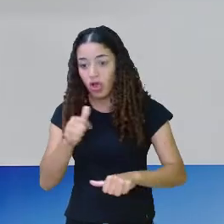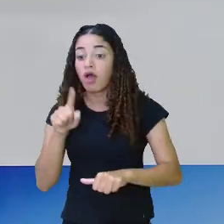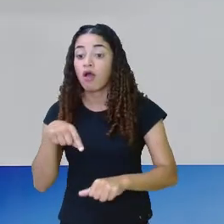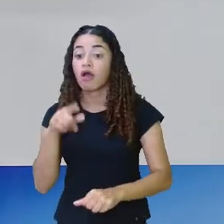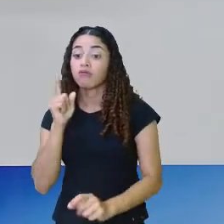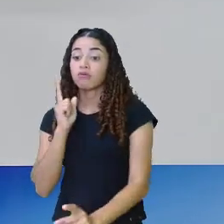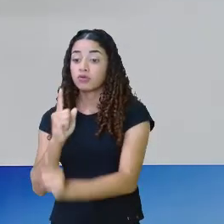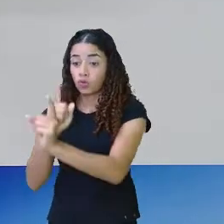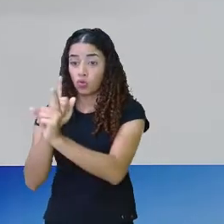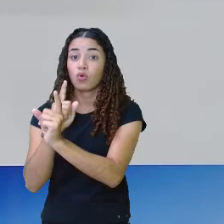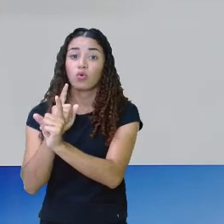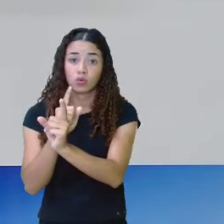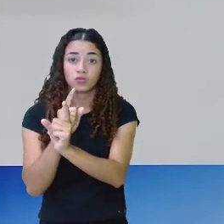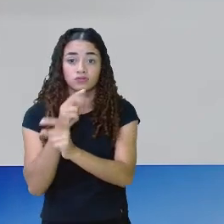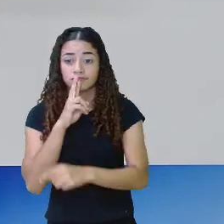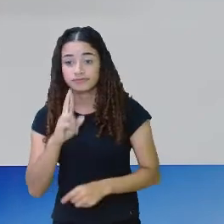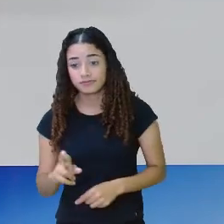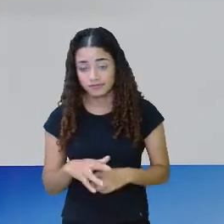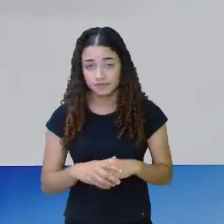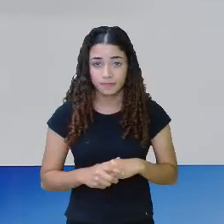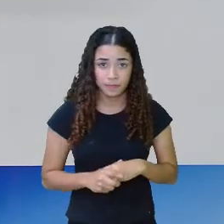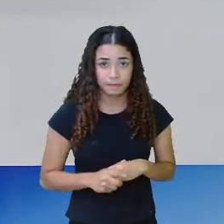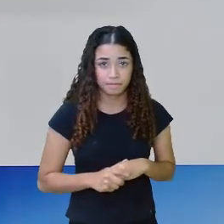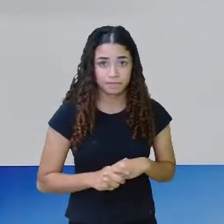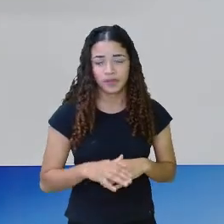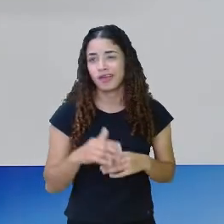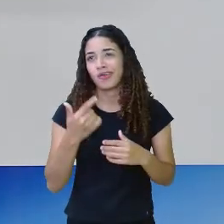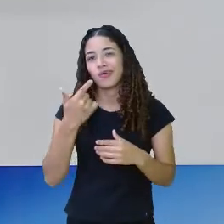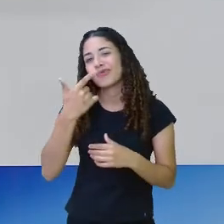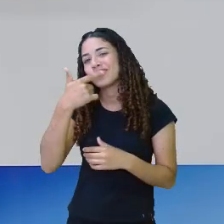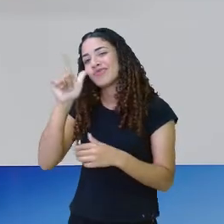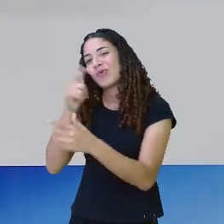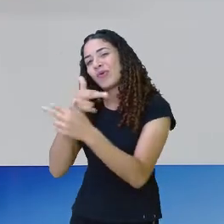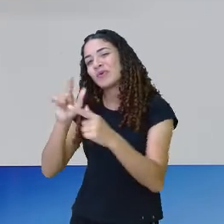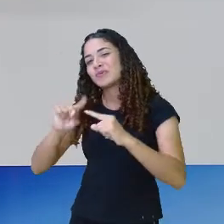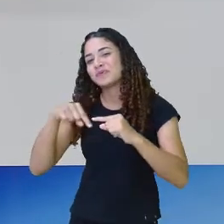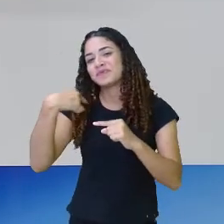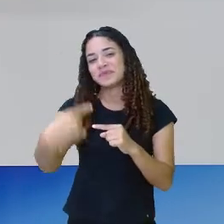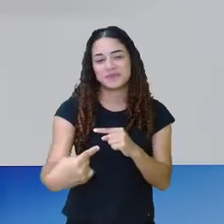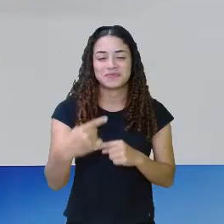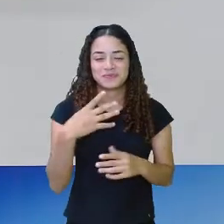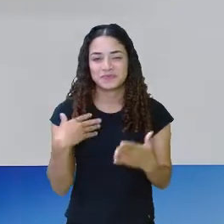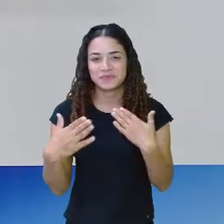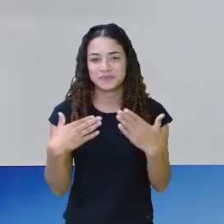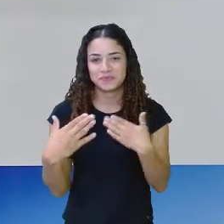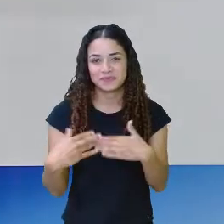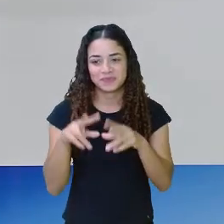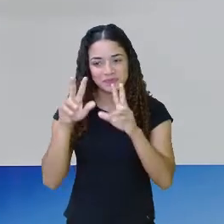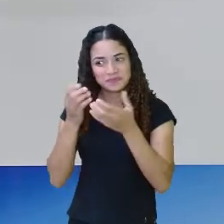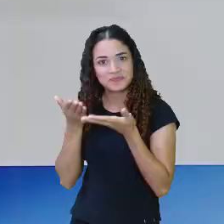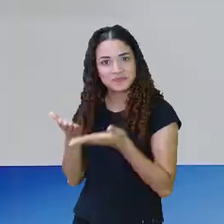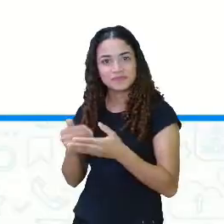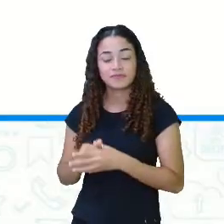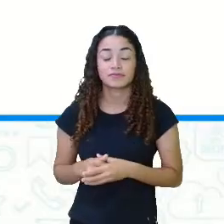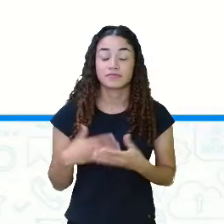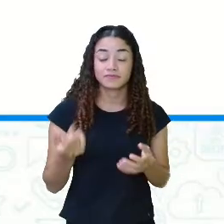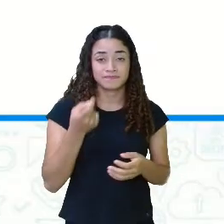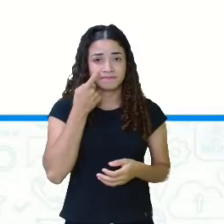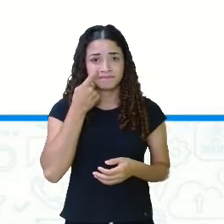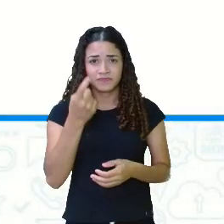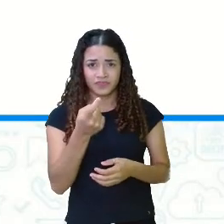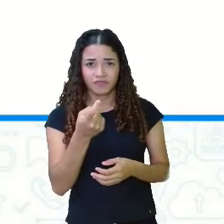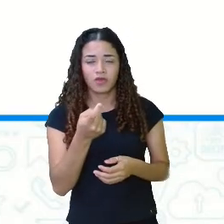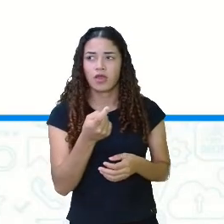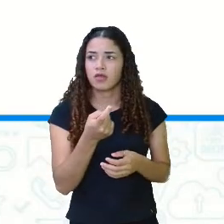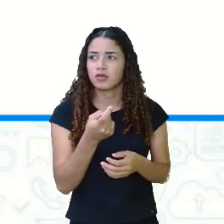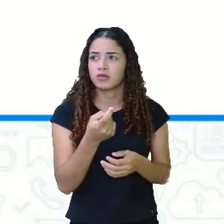desconhecido. Mas isso é outra história. Eu vou conversar com vocês depois sobre isso. Aqui a gente tem o símbolo de igualdade,